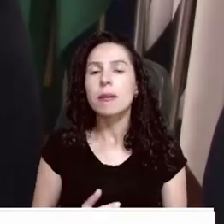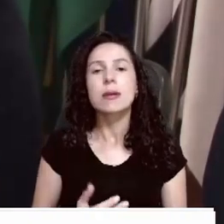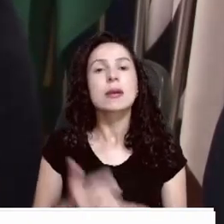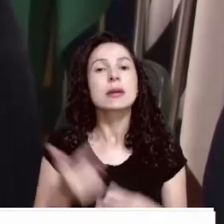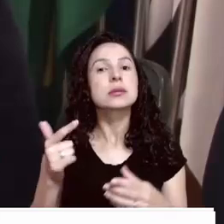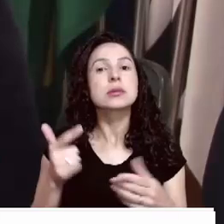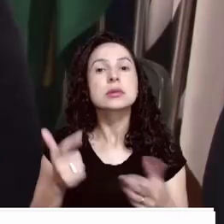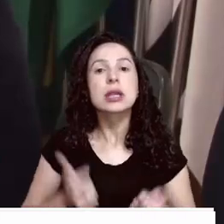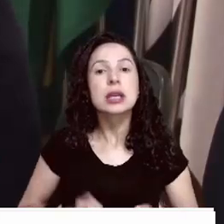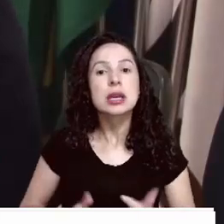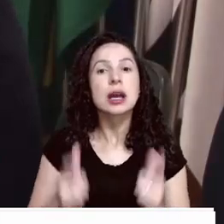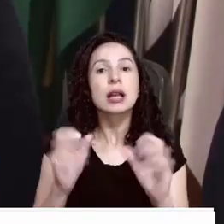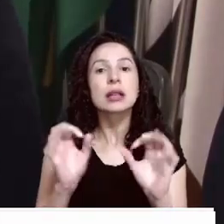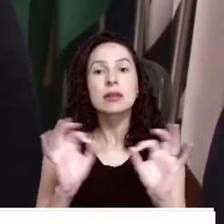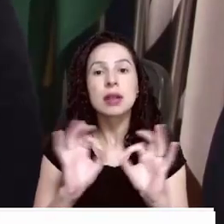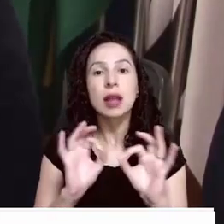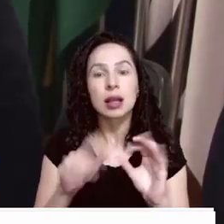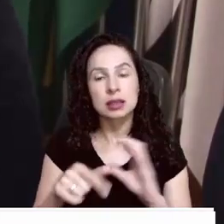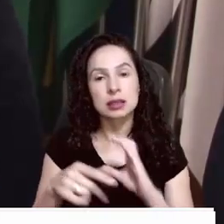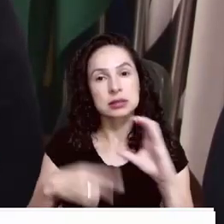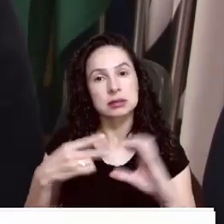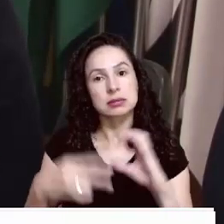servidor da Casa Legislativa.